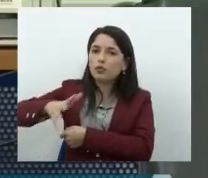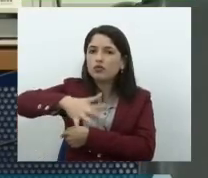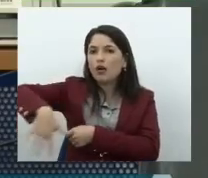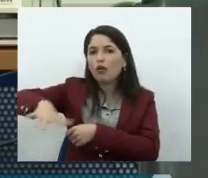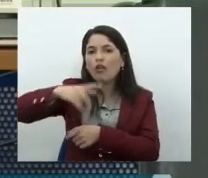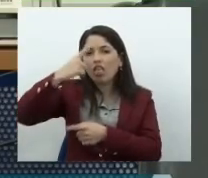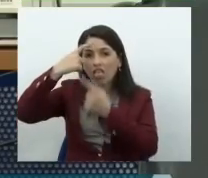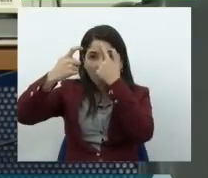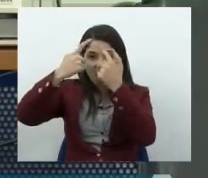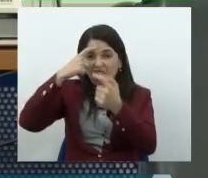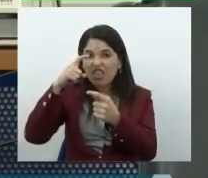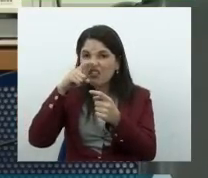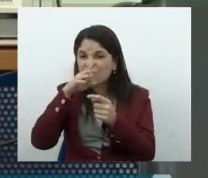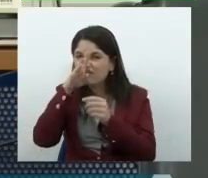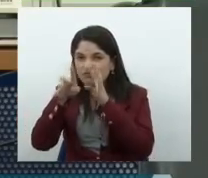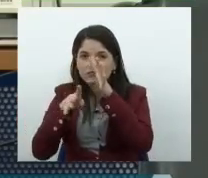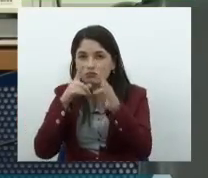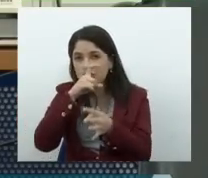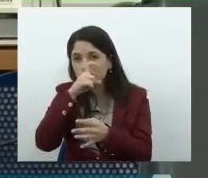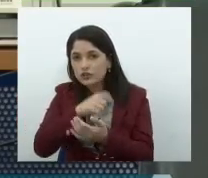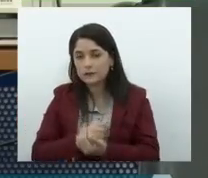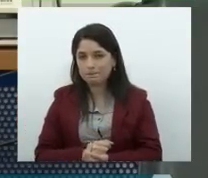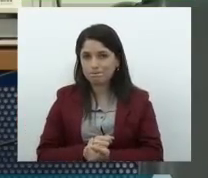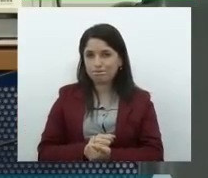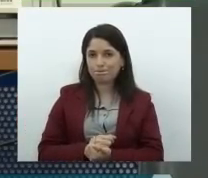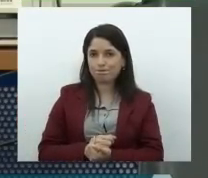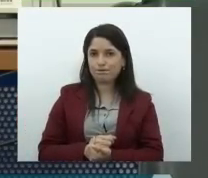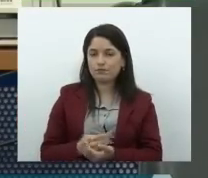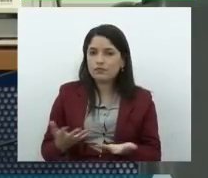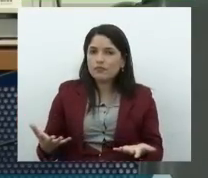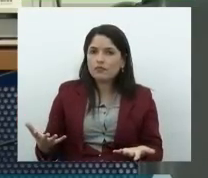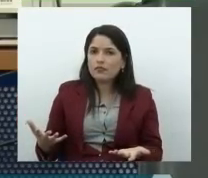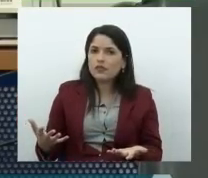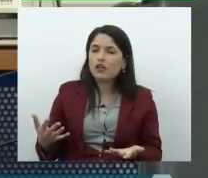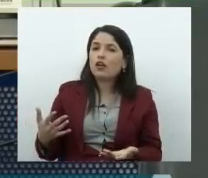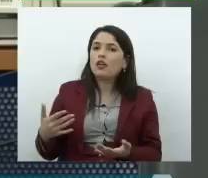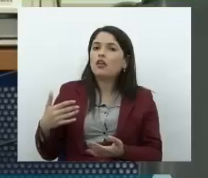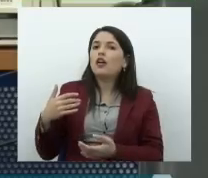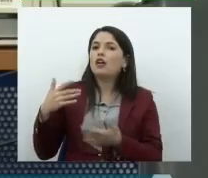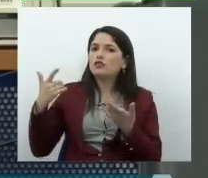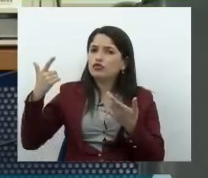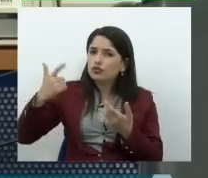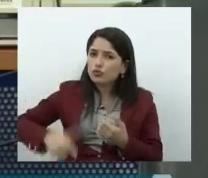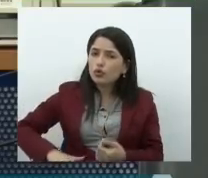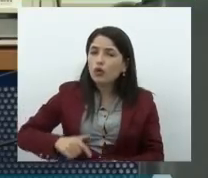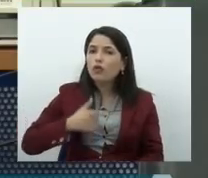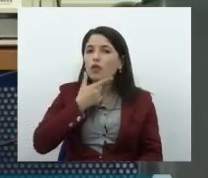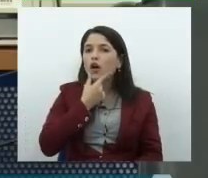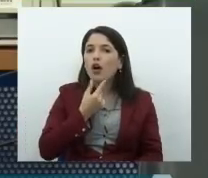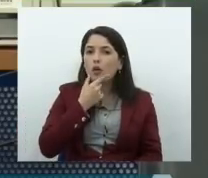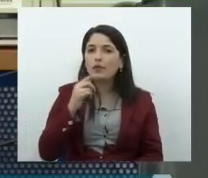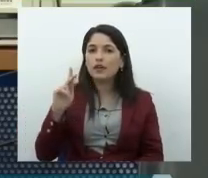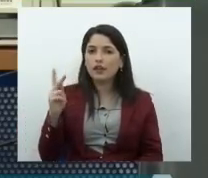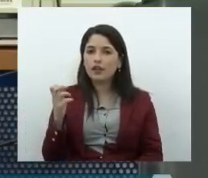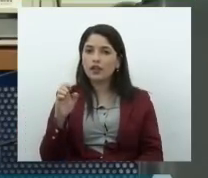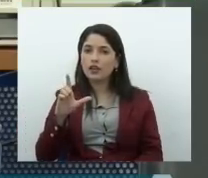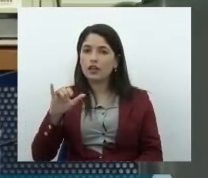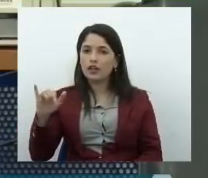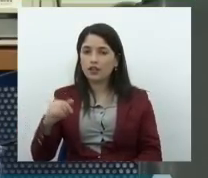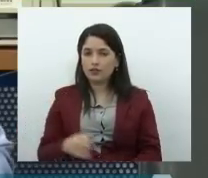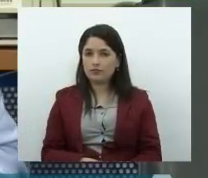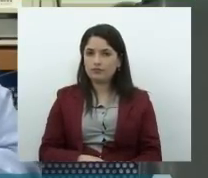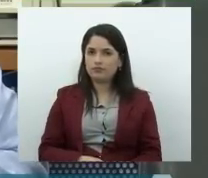vejo nenhuma distinção entre o Eli e o Eloy. Porque os dois são farinhas do mesmo